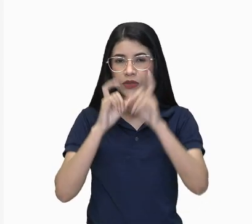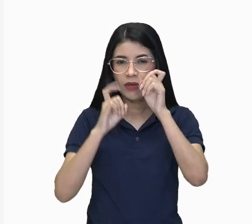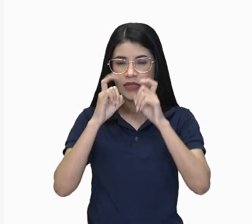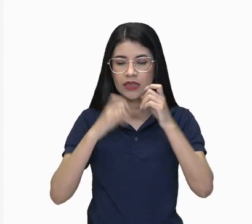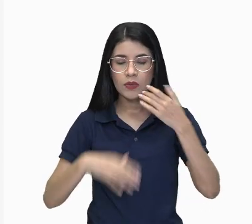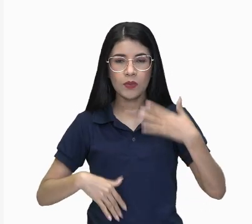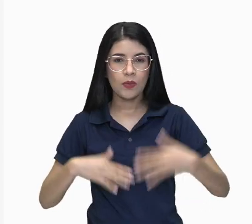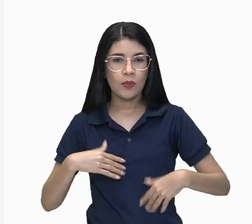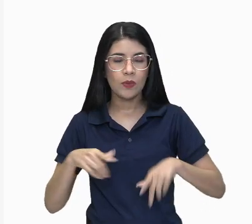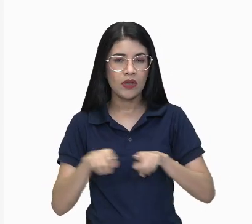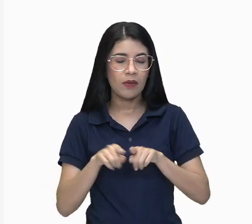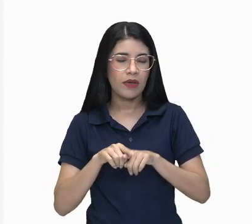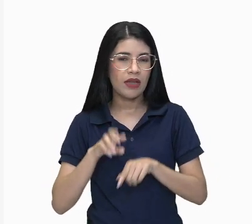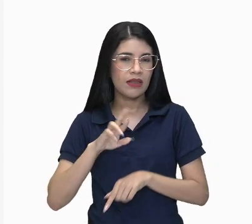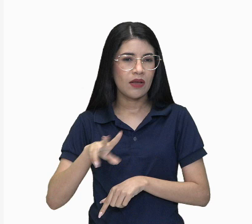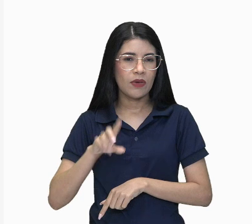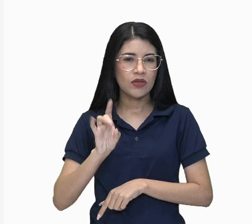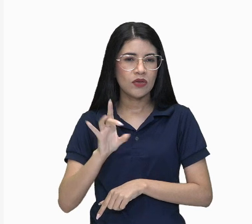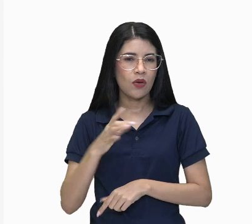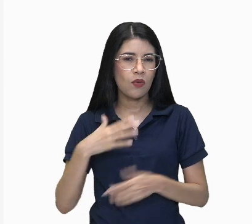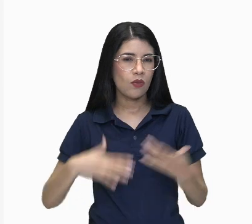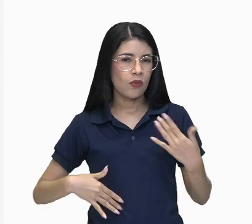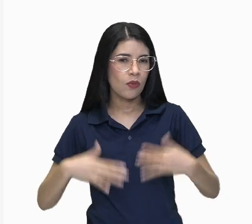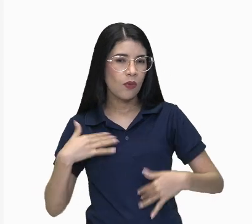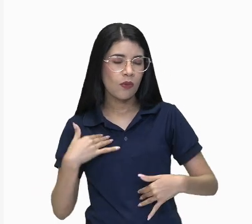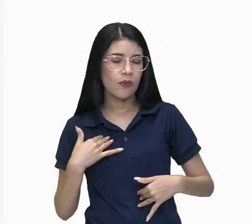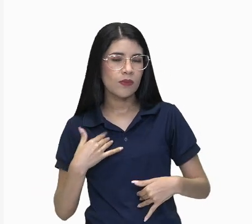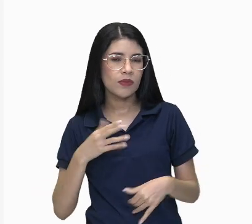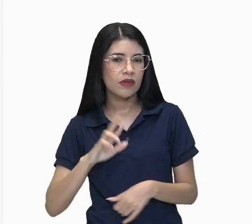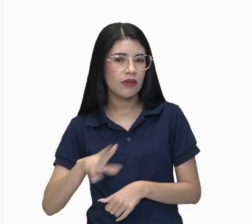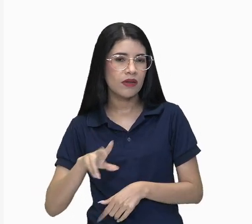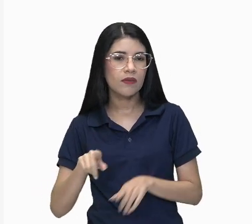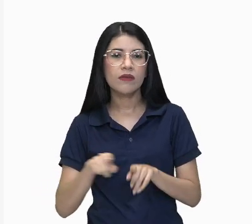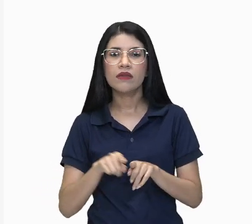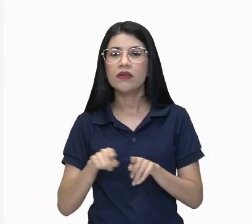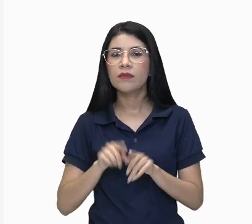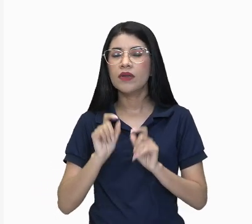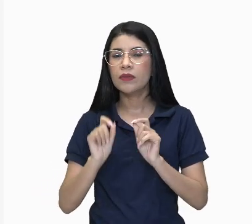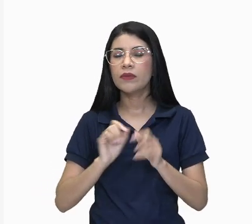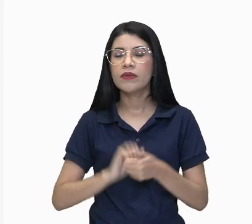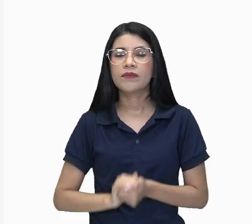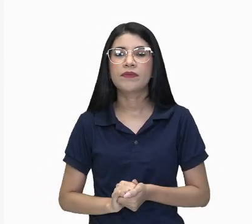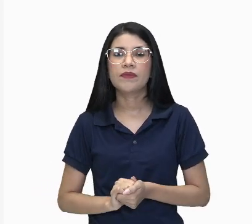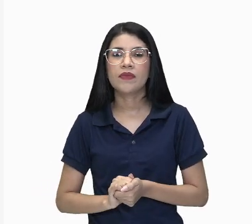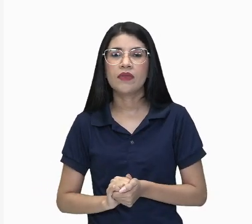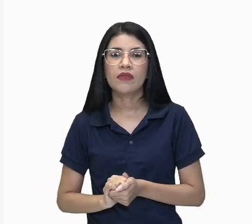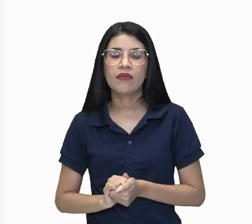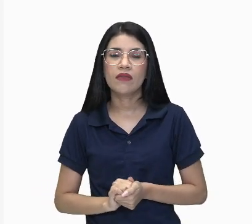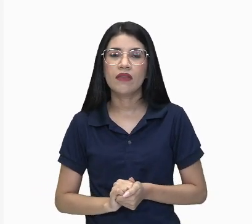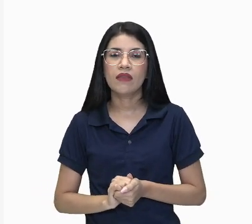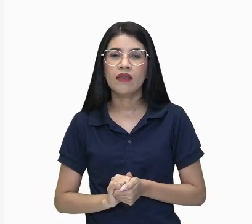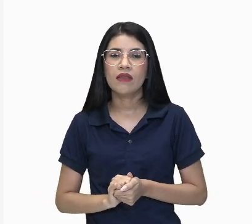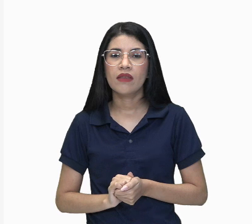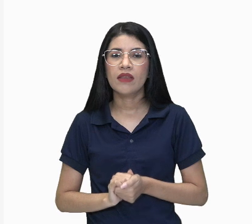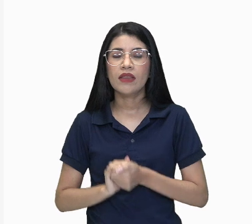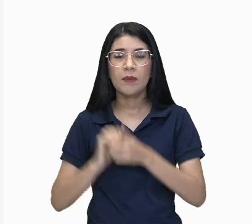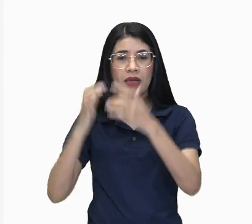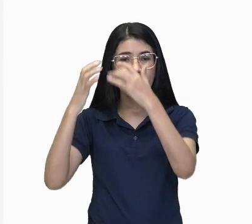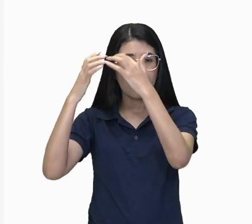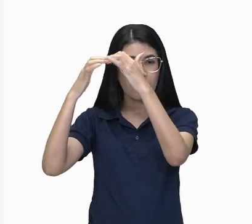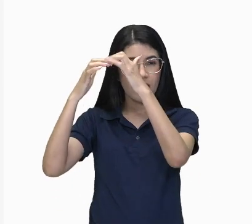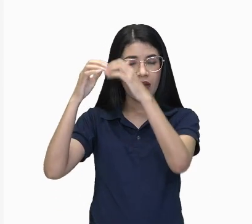não estamos falando apenas do nosso corpo físico, mas também do nosso corpo psíquico,